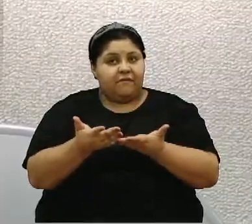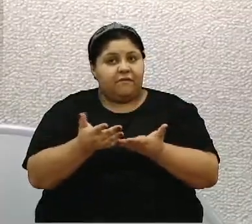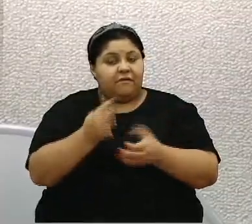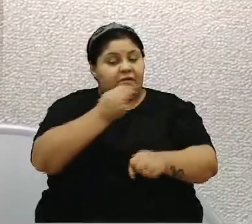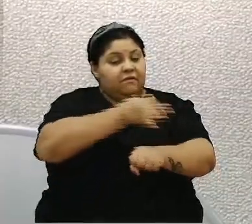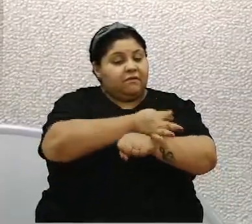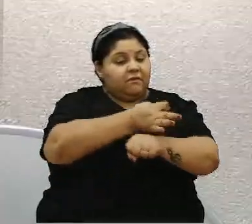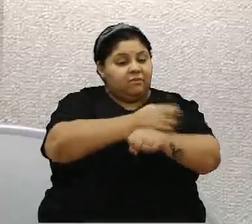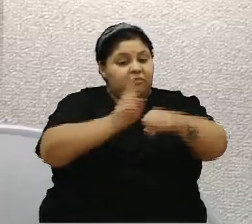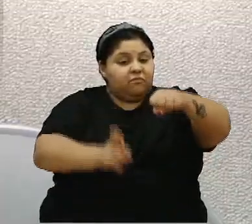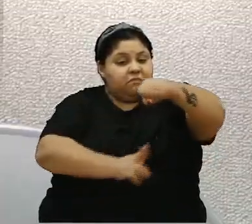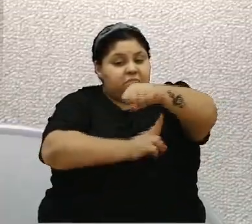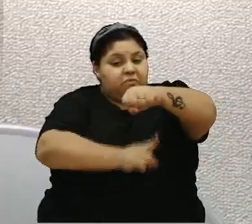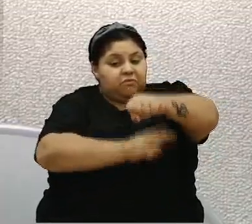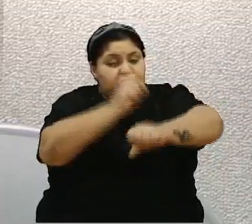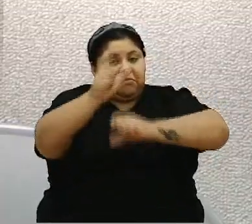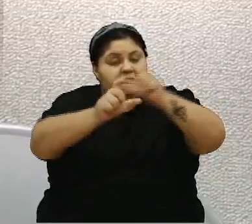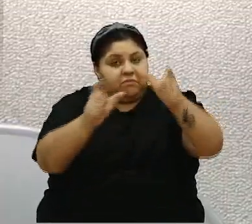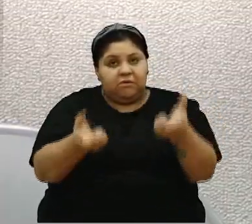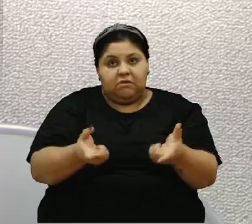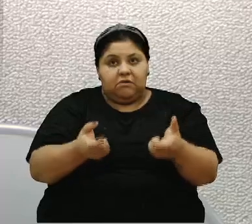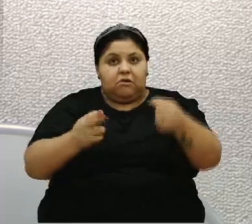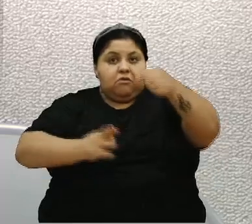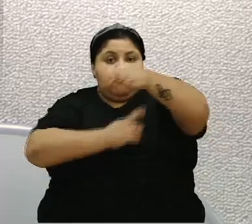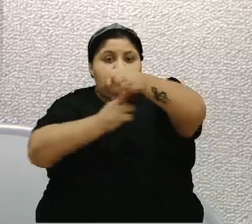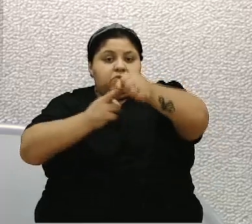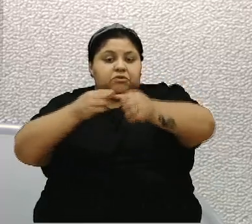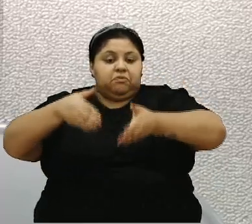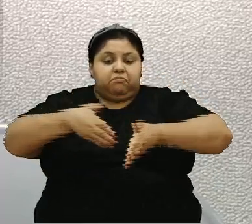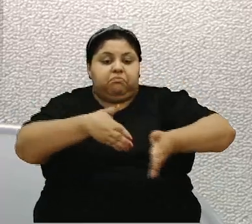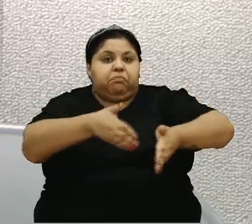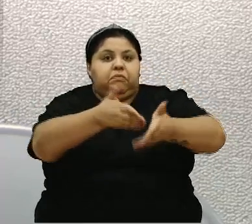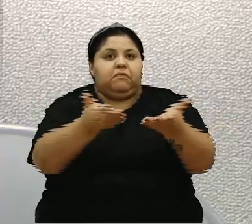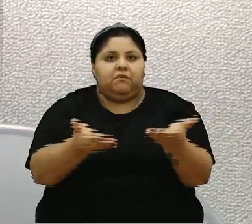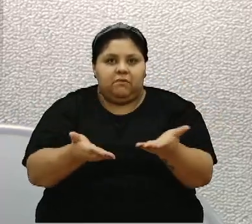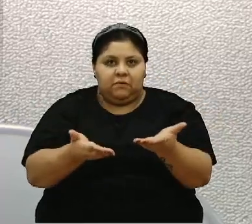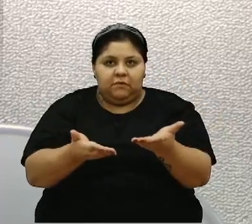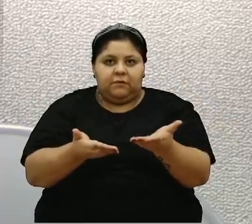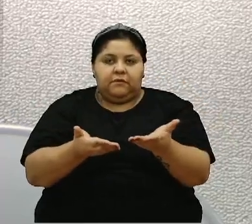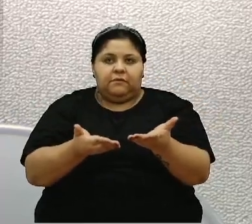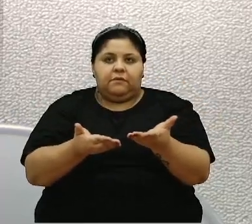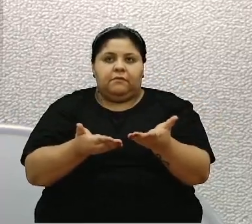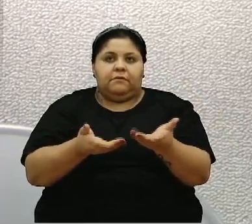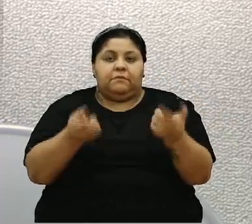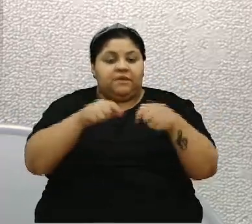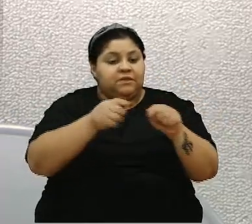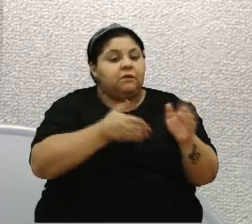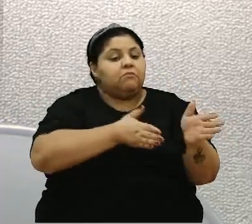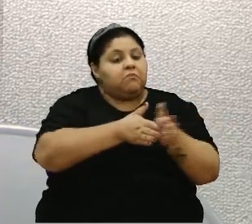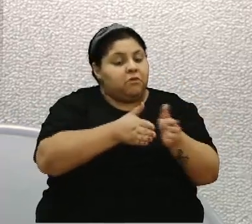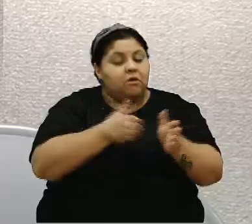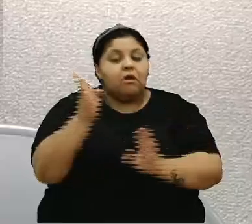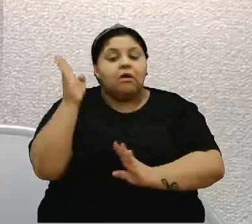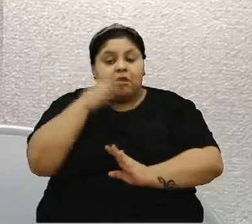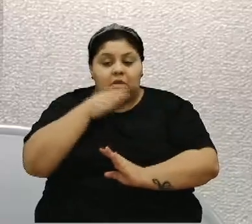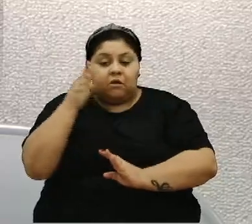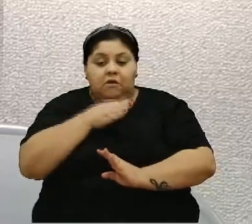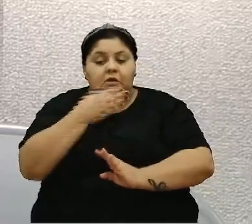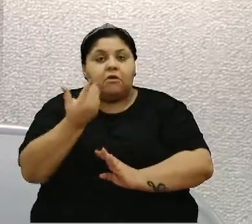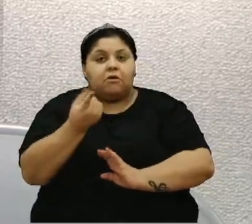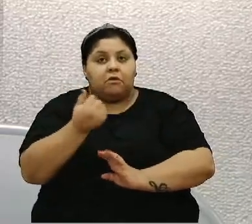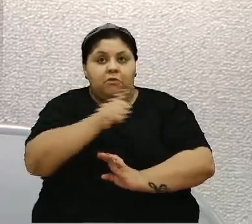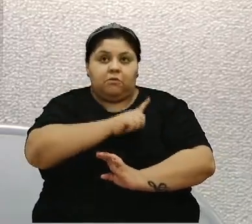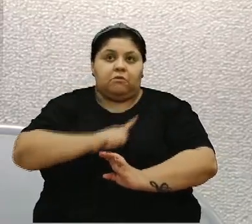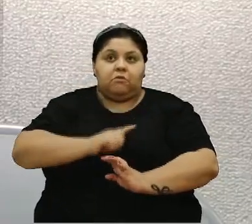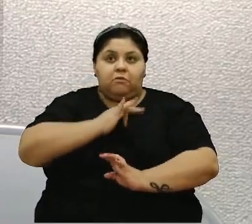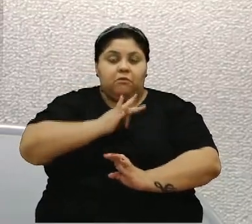ponte dos moradores, usando pinguelas, cobrindo esses acessos, mas precisamos imediatamente desses recursos do governo